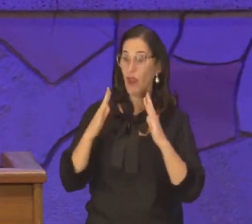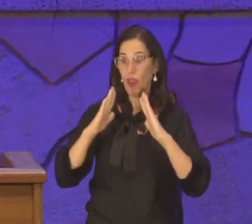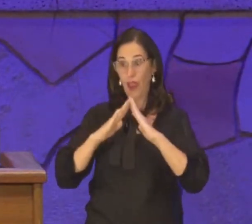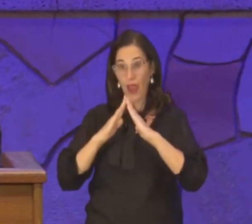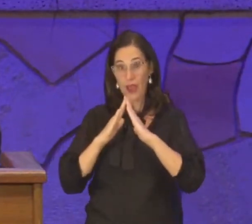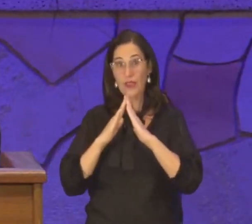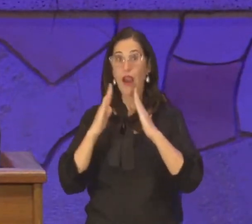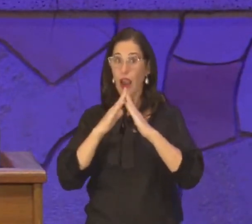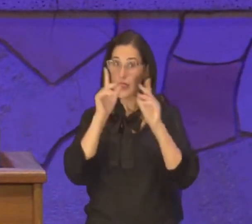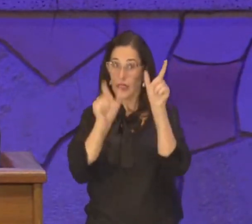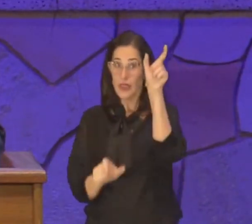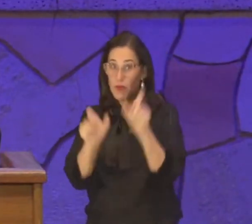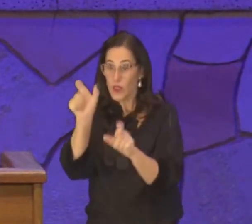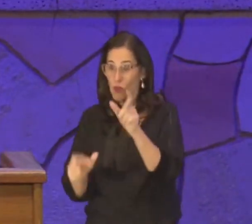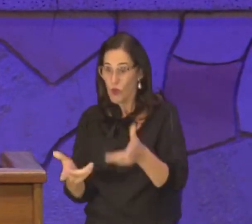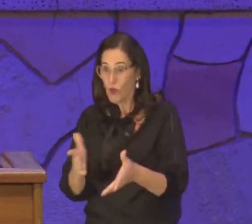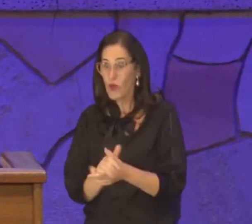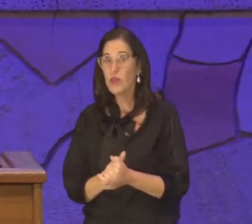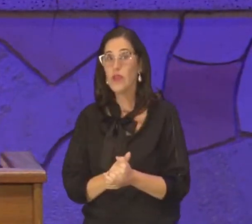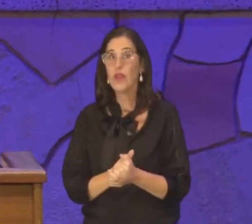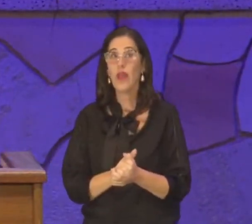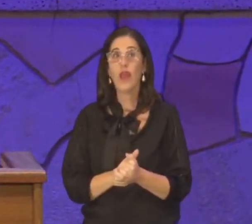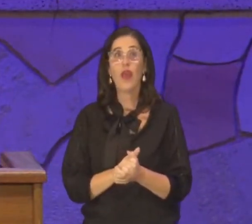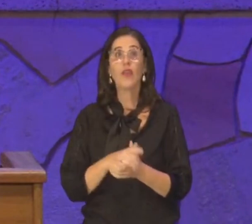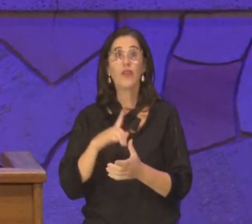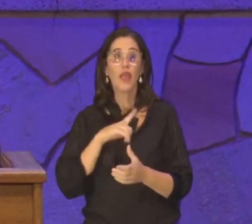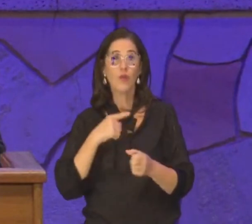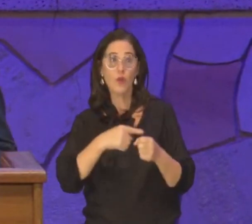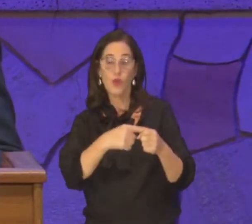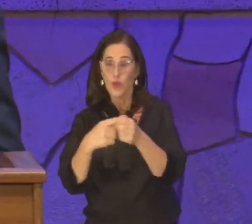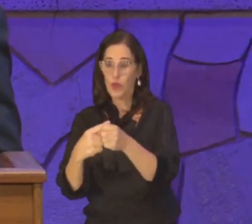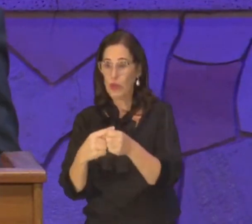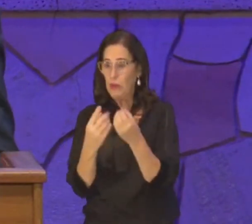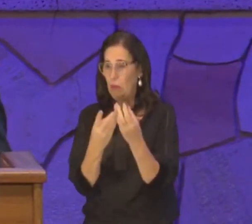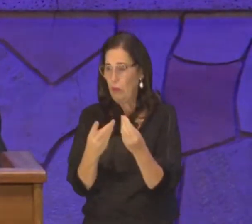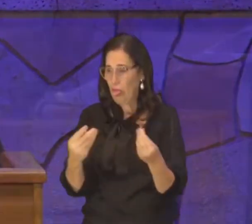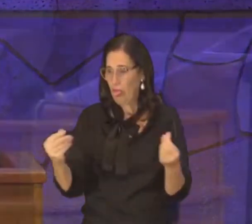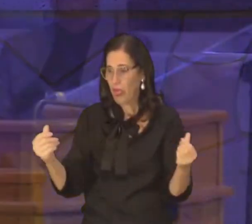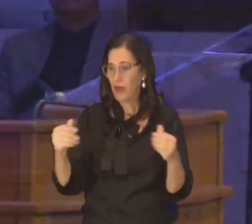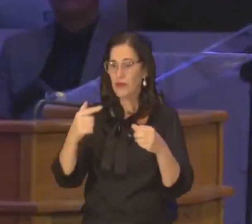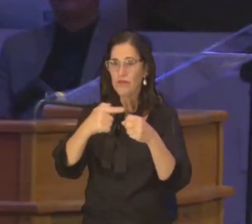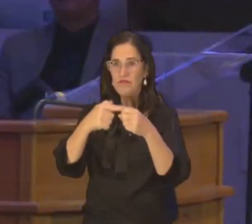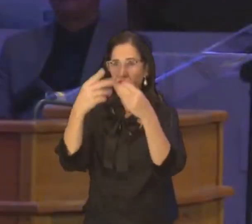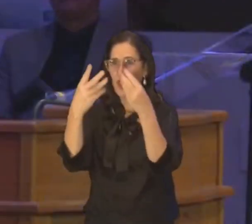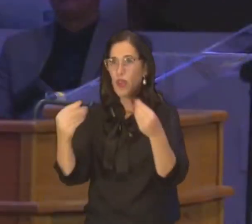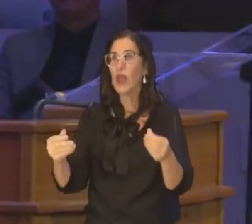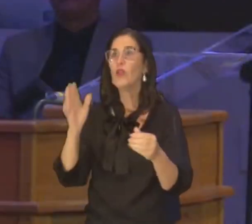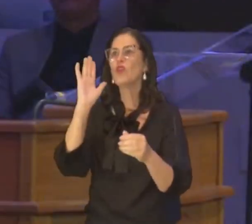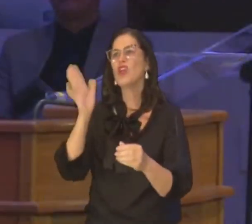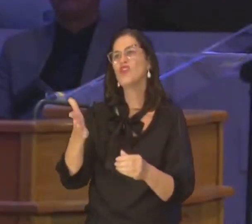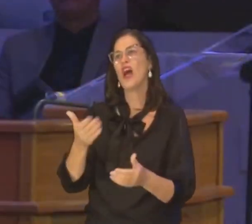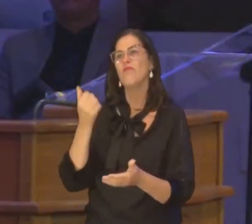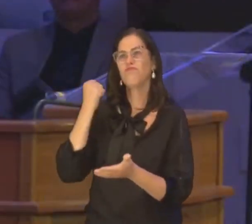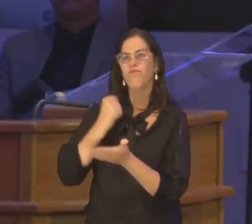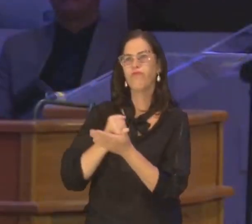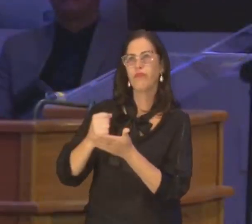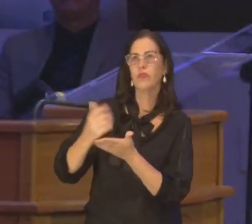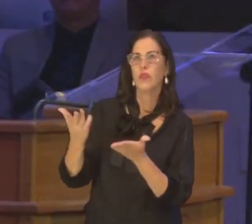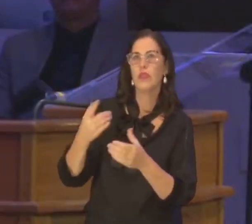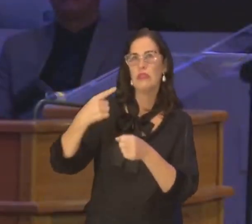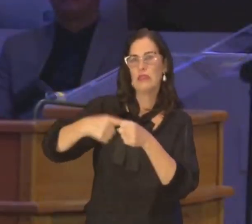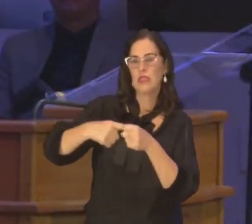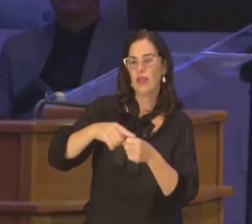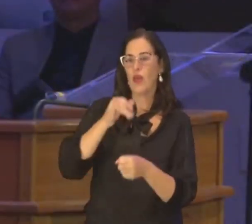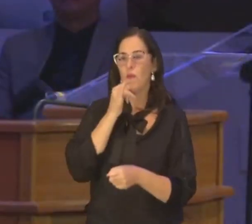das pessoas. E o que nós temos hoje nas cidades são ruínas do que já foi cidade, como por